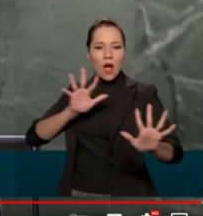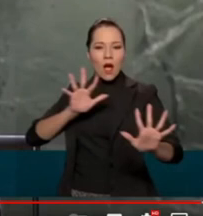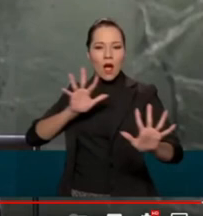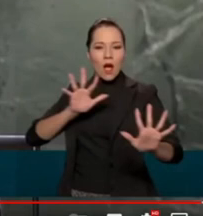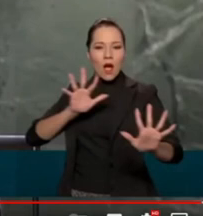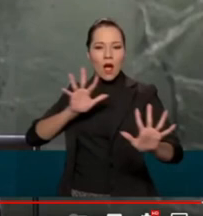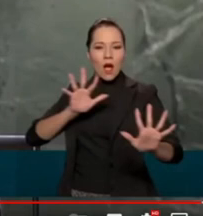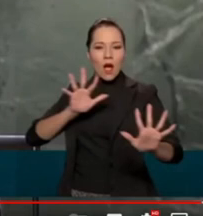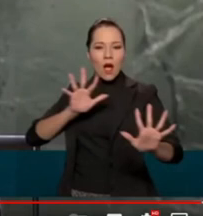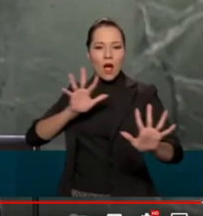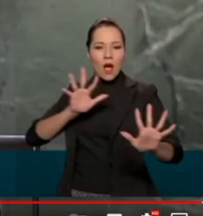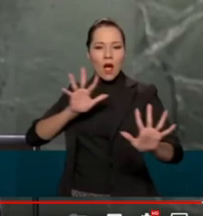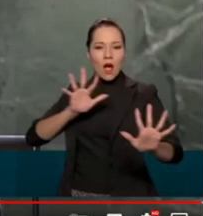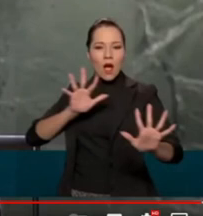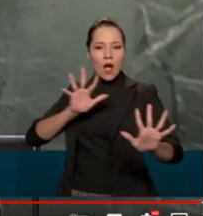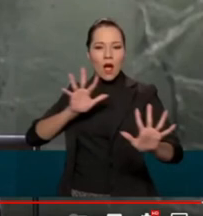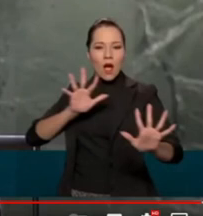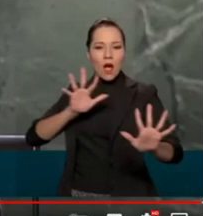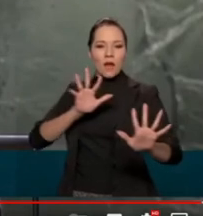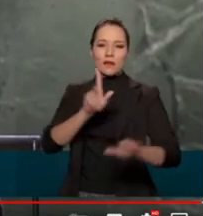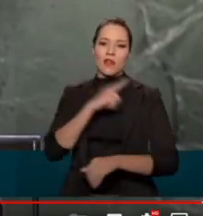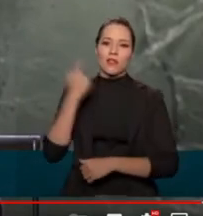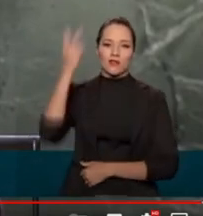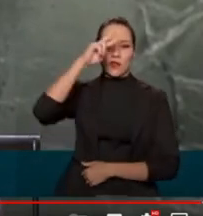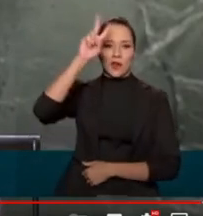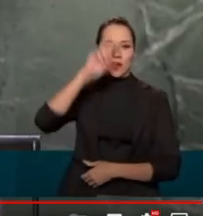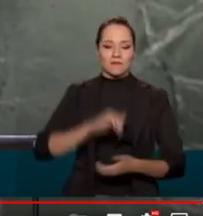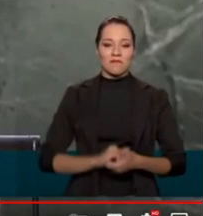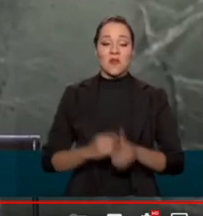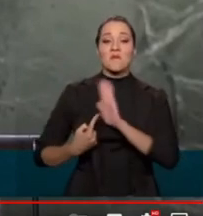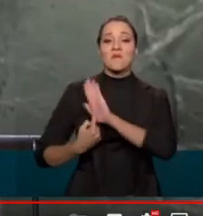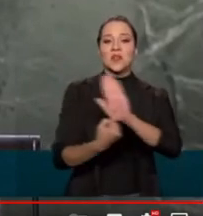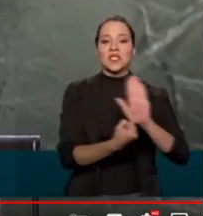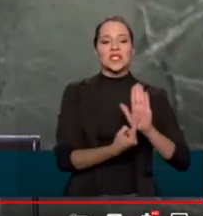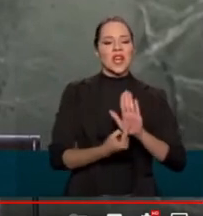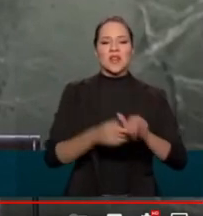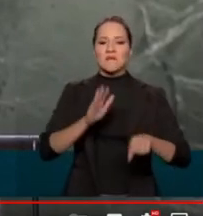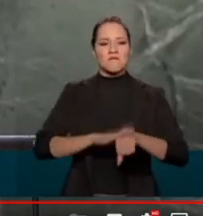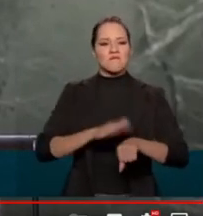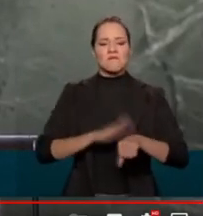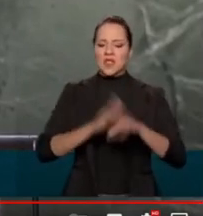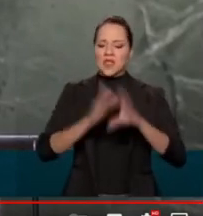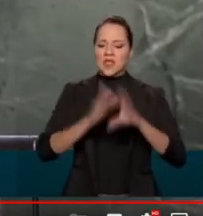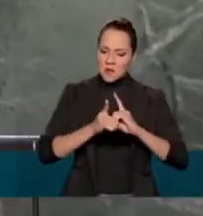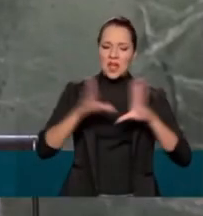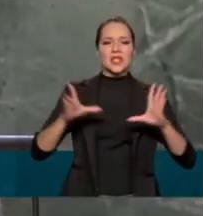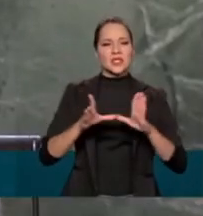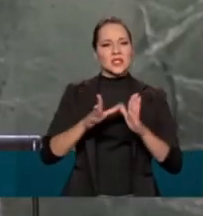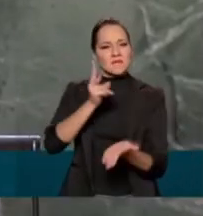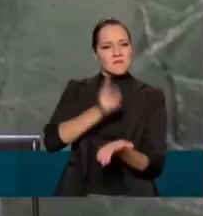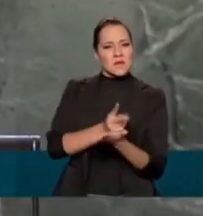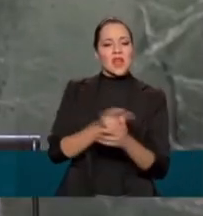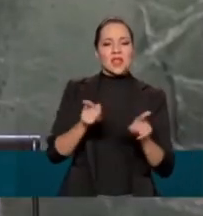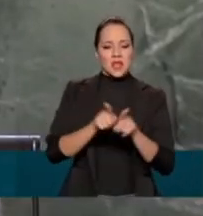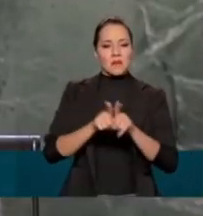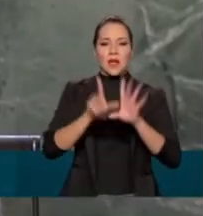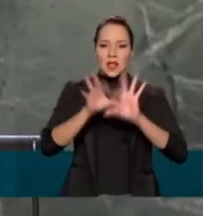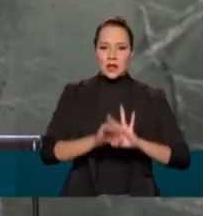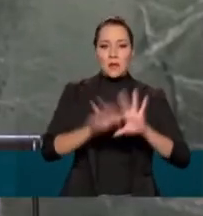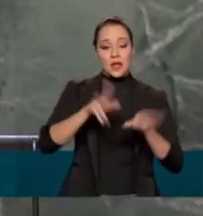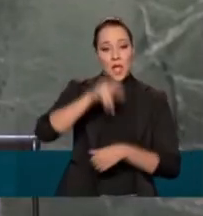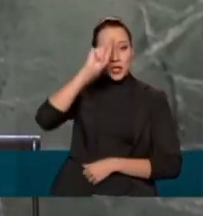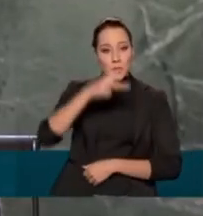3 milhões de pessoas nas ruas vou mostrar aqui não abre mão da Democracia das liberdades